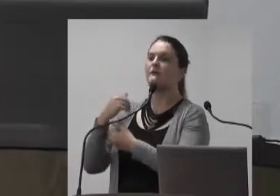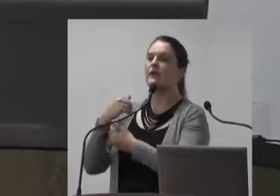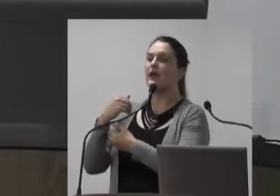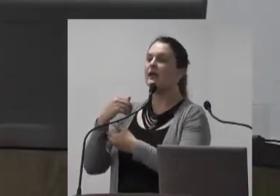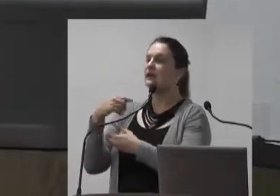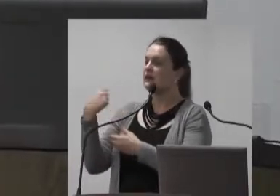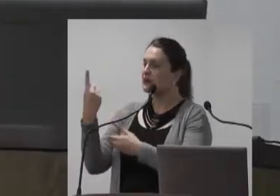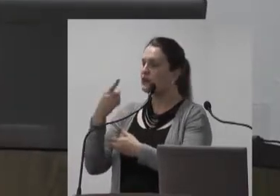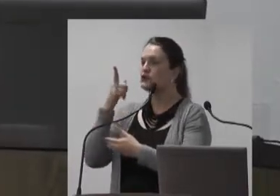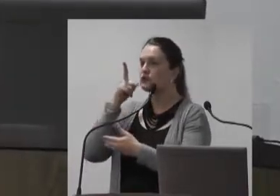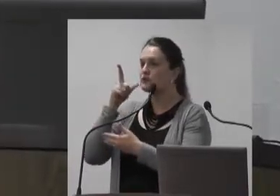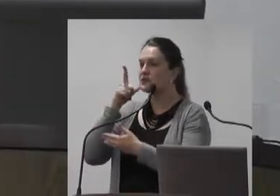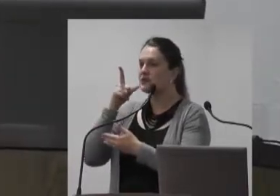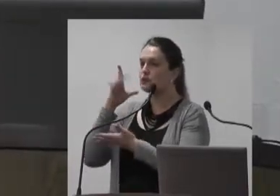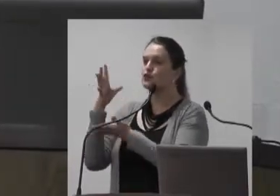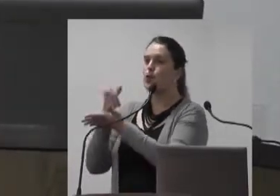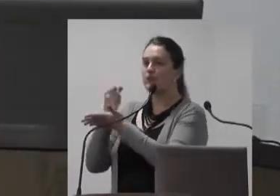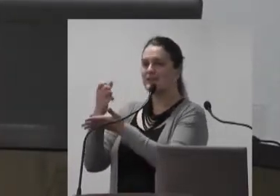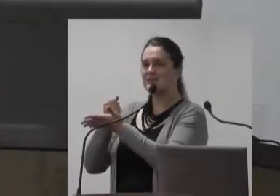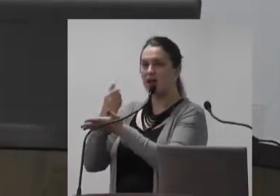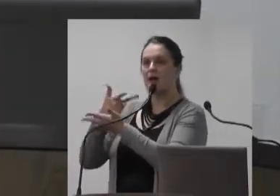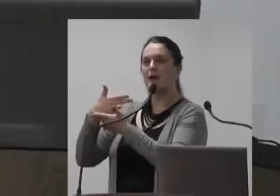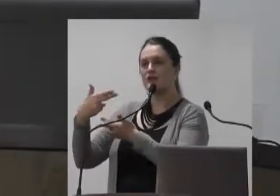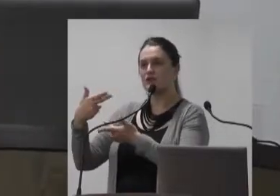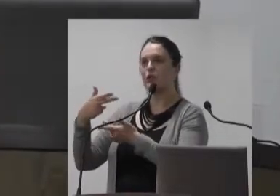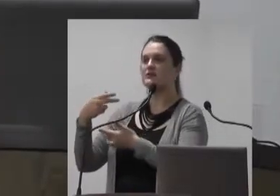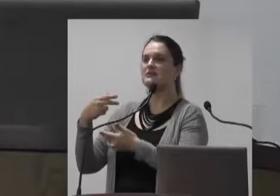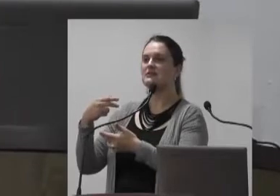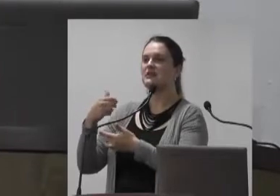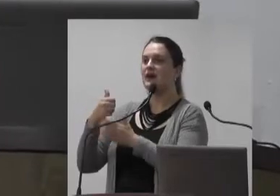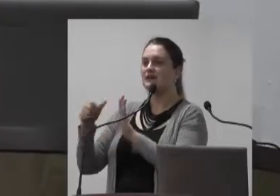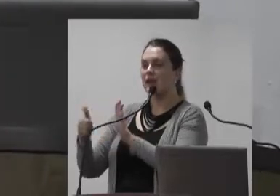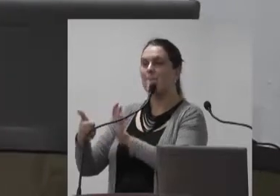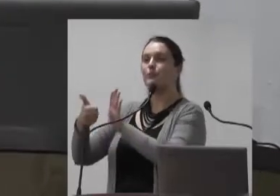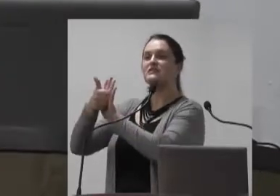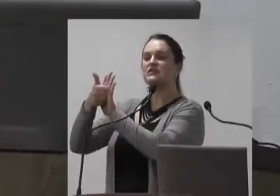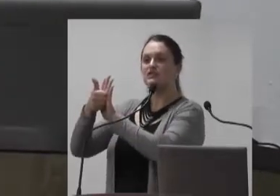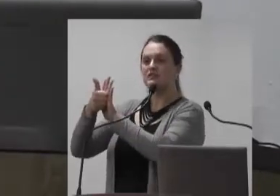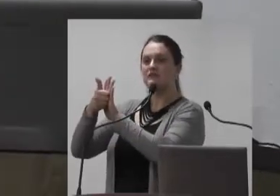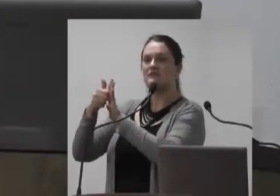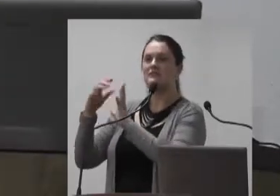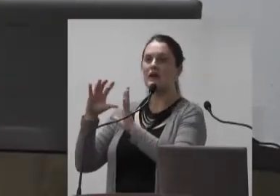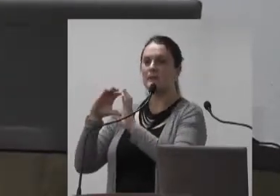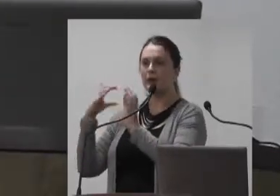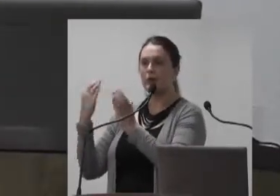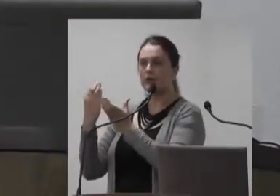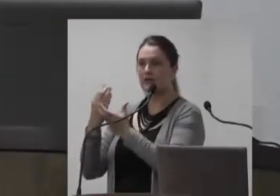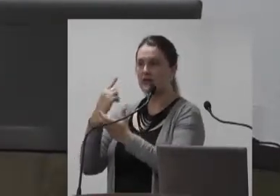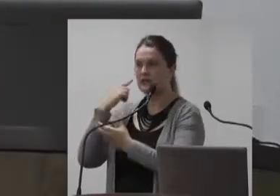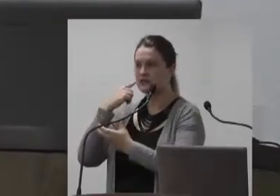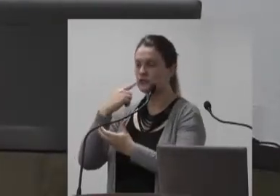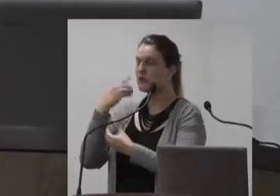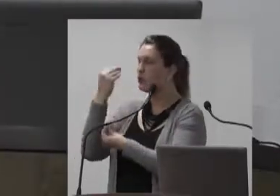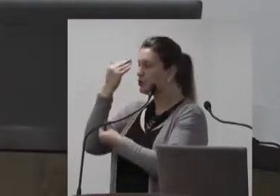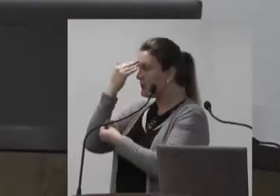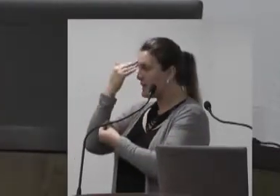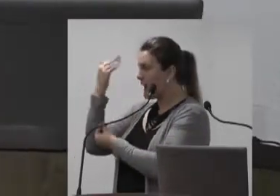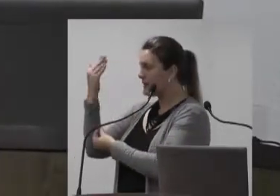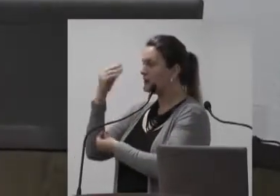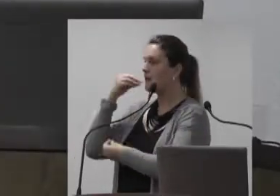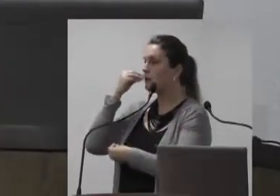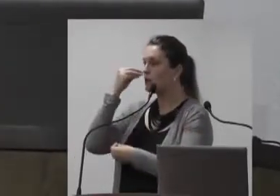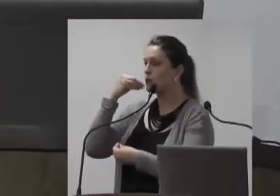gratidão, né, e que nós conseguimos conquistar mais coisas, né, positivas para a comunidade surda.